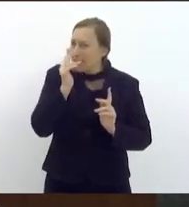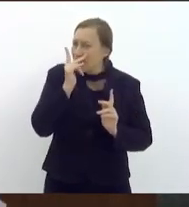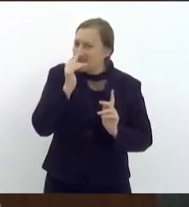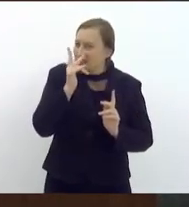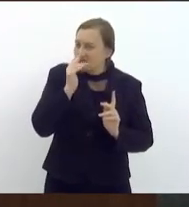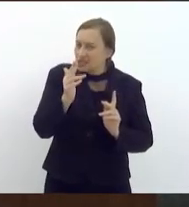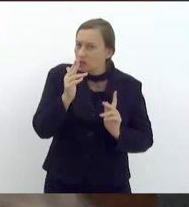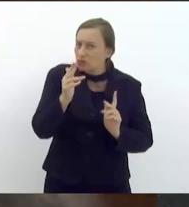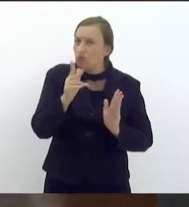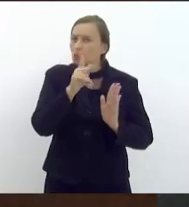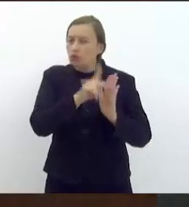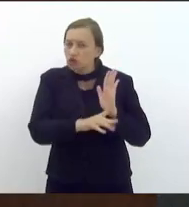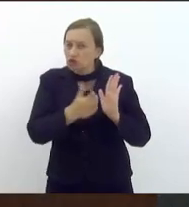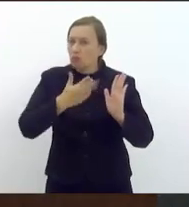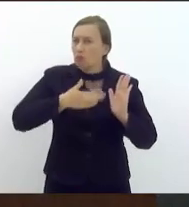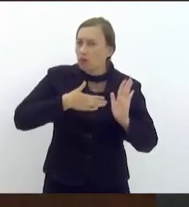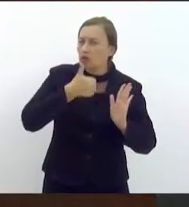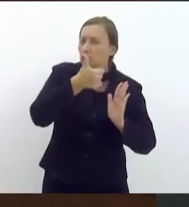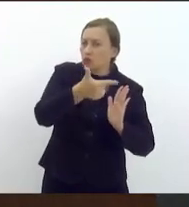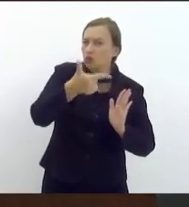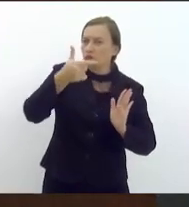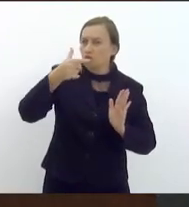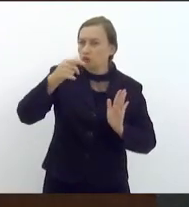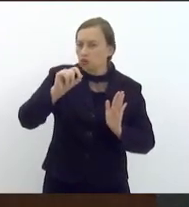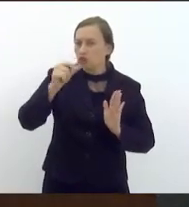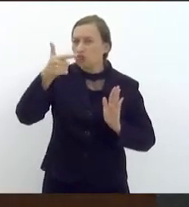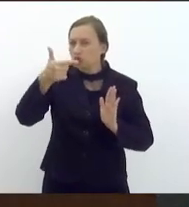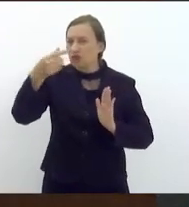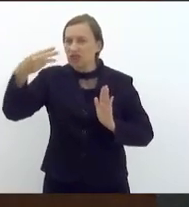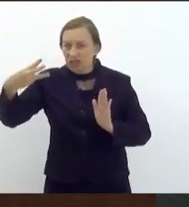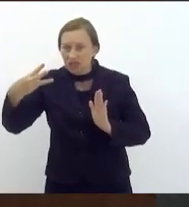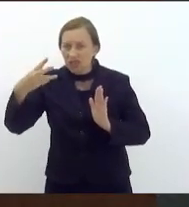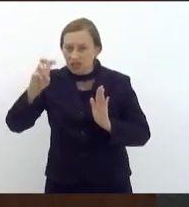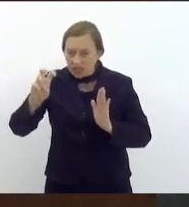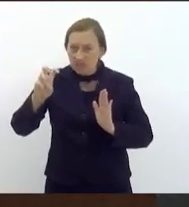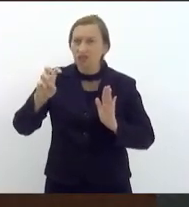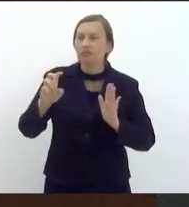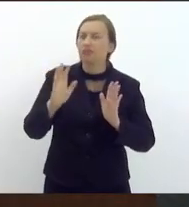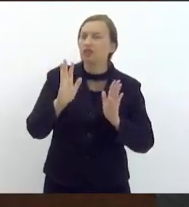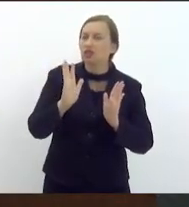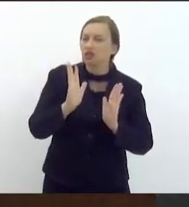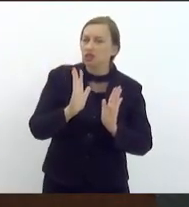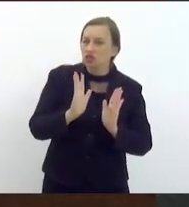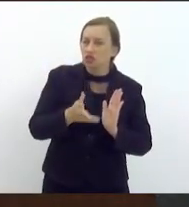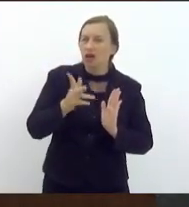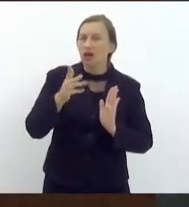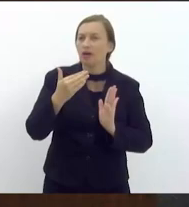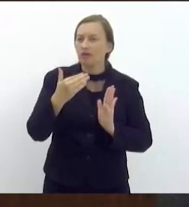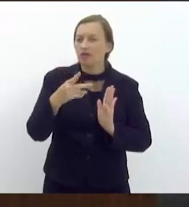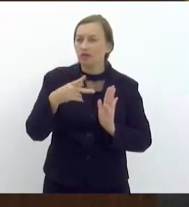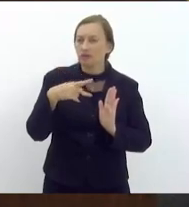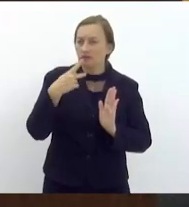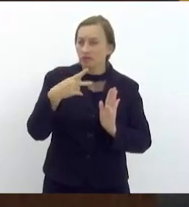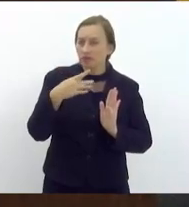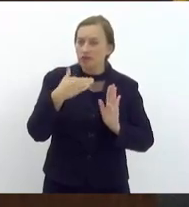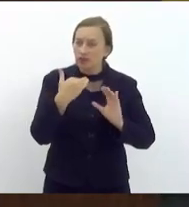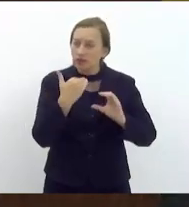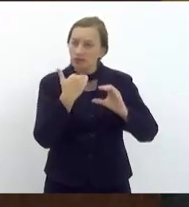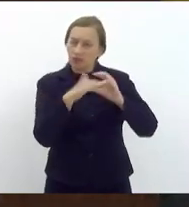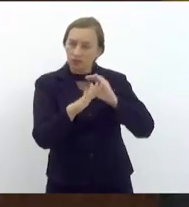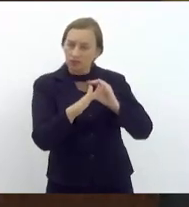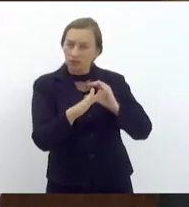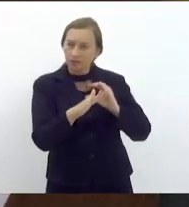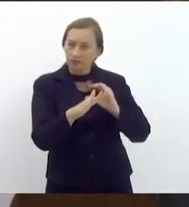de 2015 cheguei Inclusive a formular um recurso a ccj com